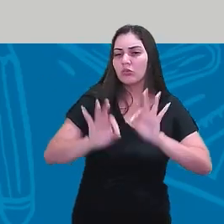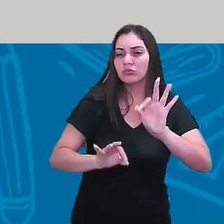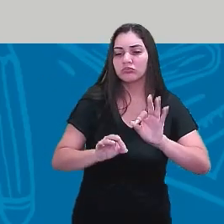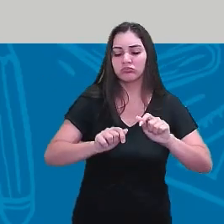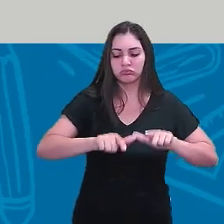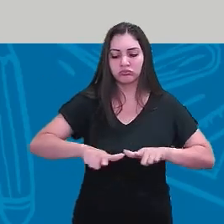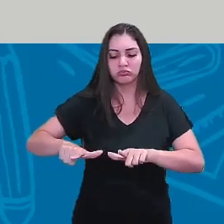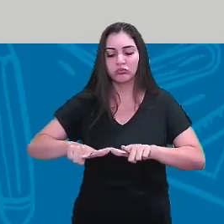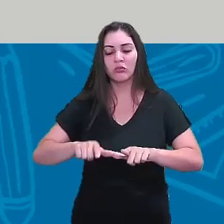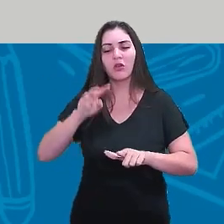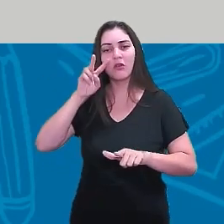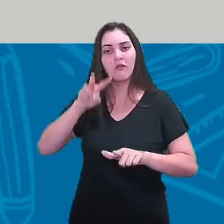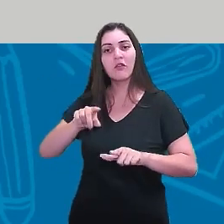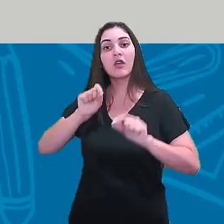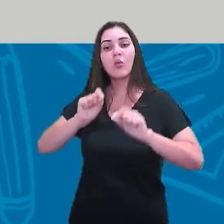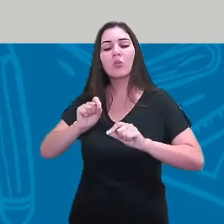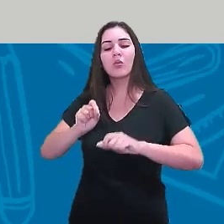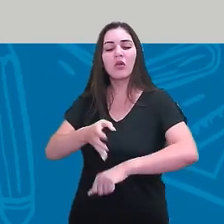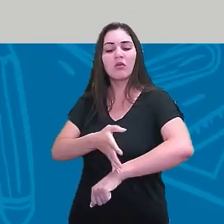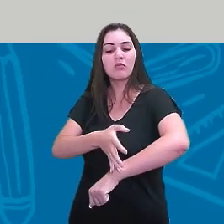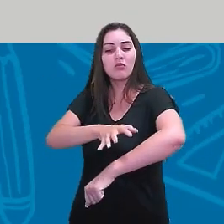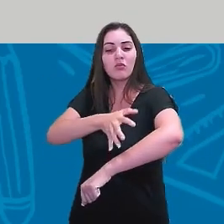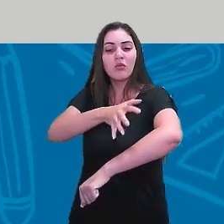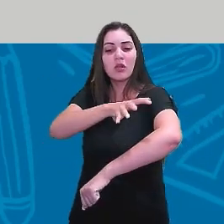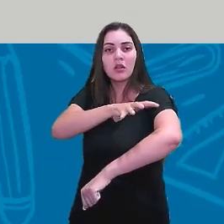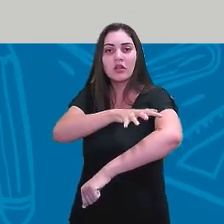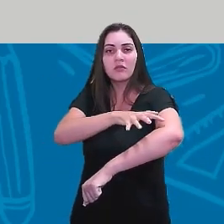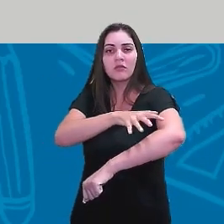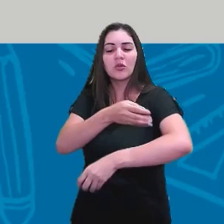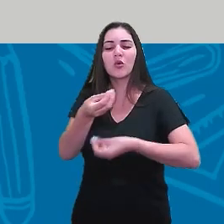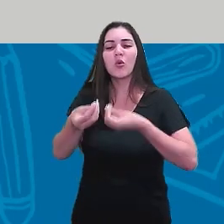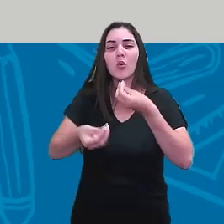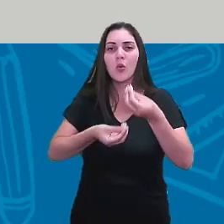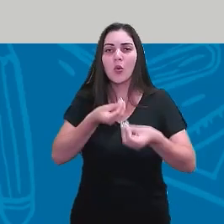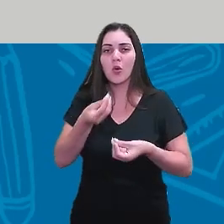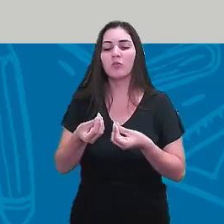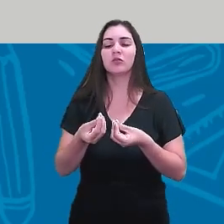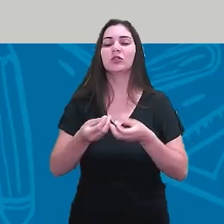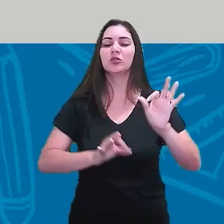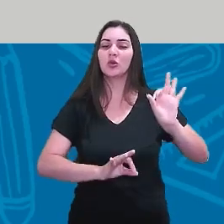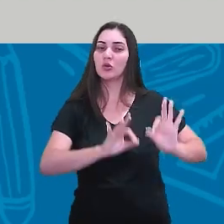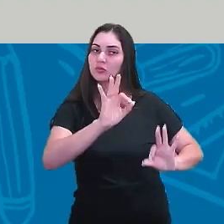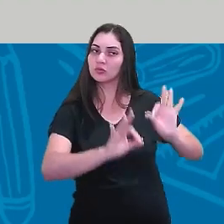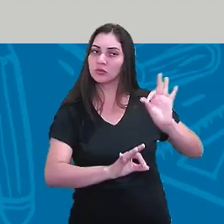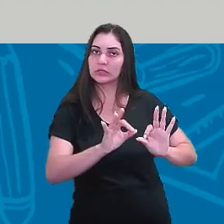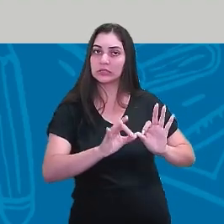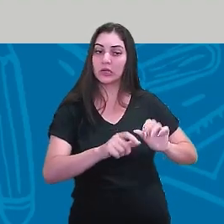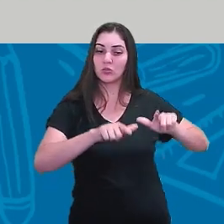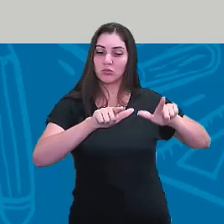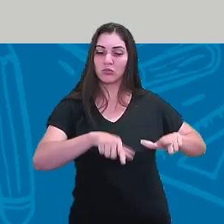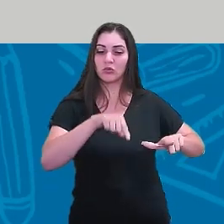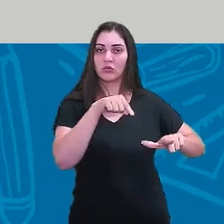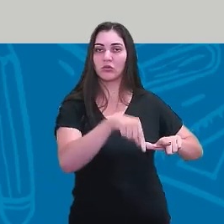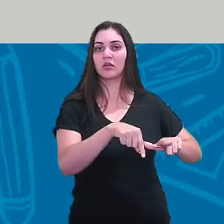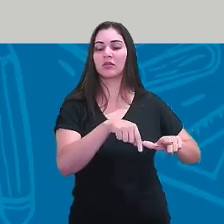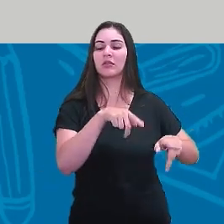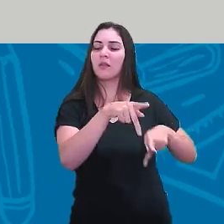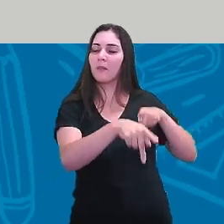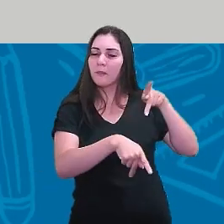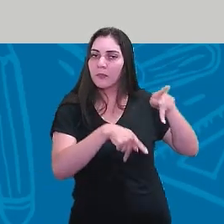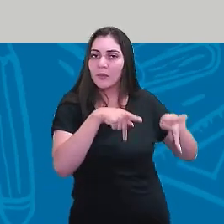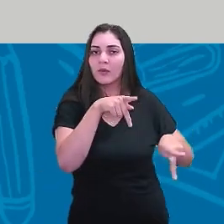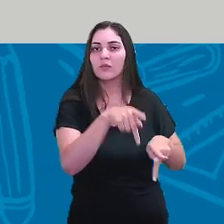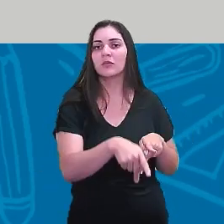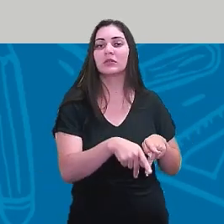também vê o relevo como uma forma de organizar a ocupação da